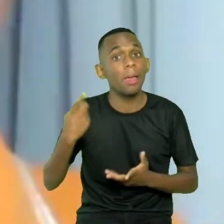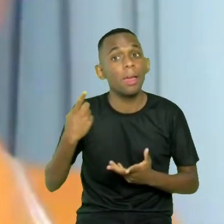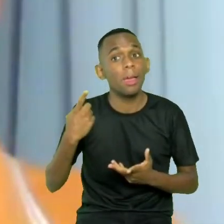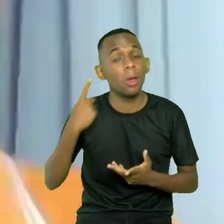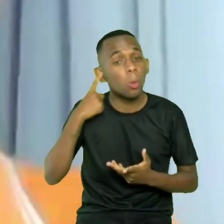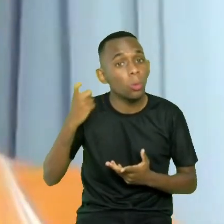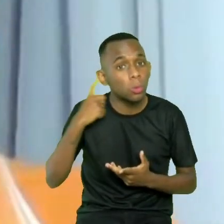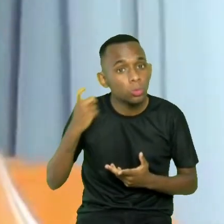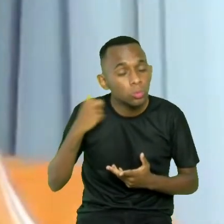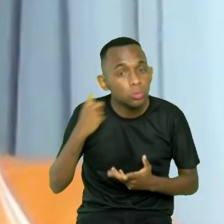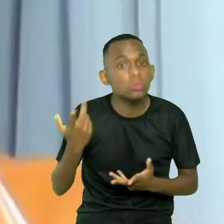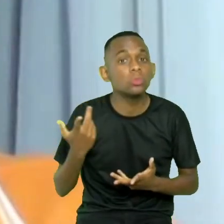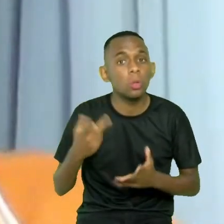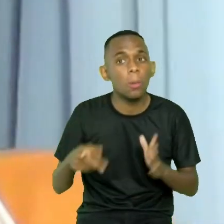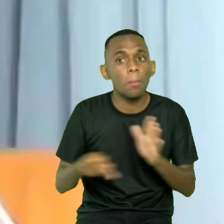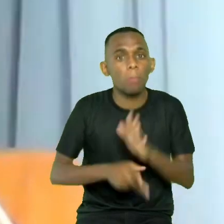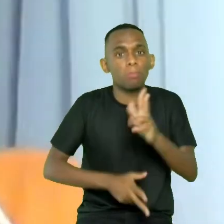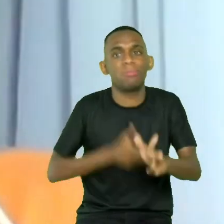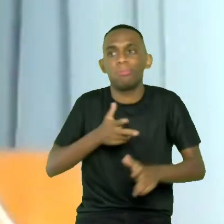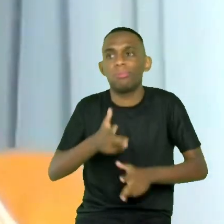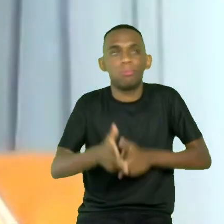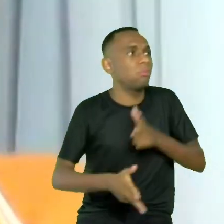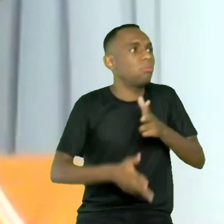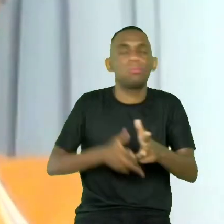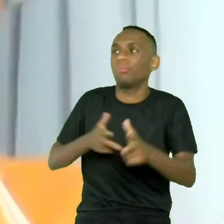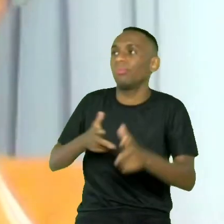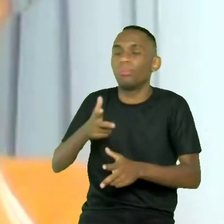trem. do barulho do trem, né? Ao mesmo tempo,